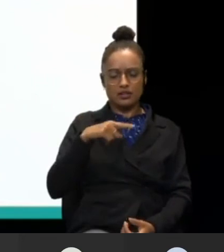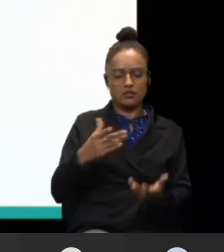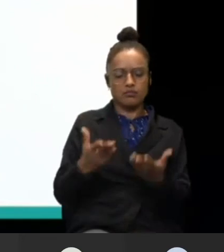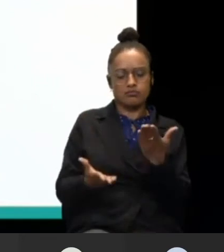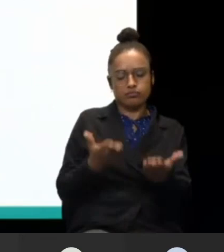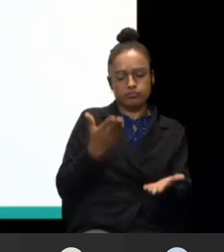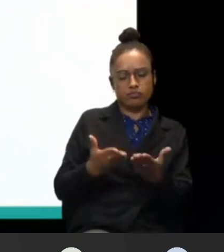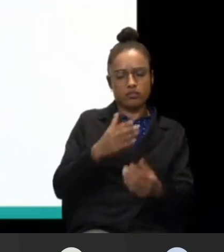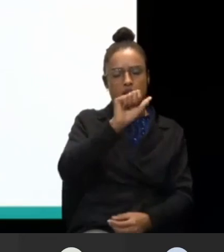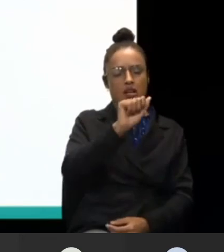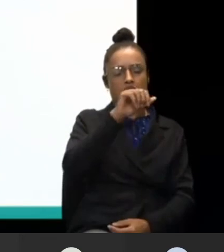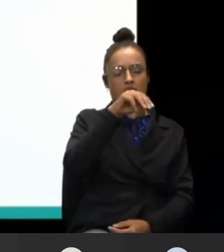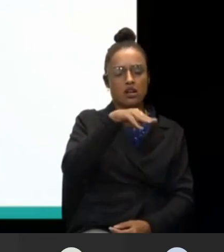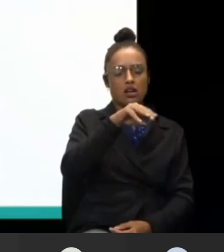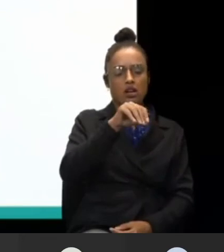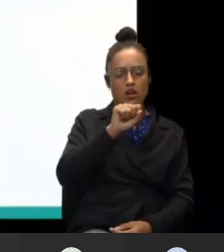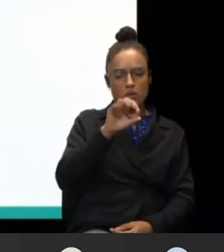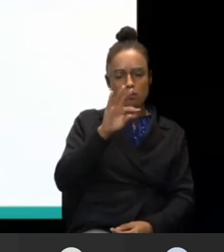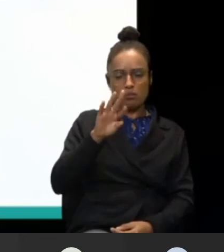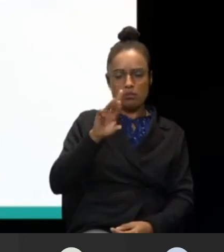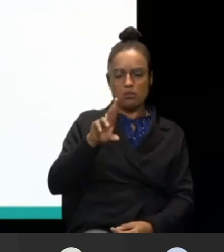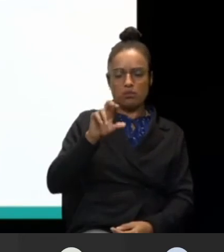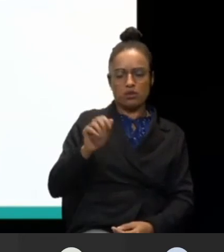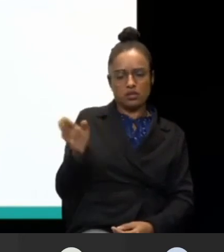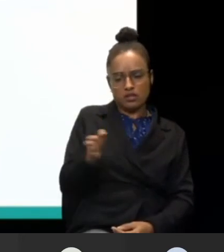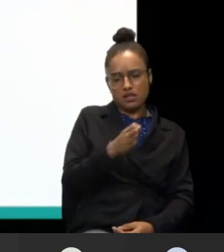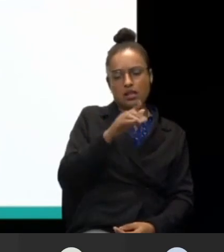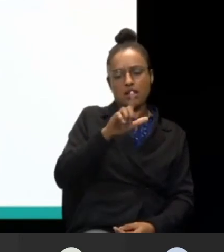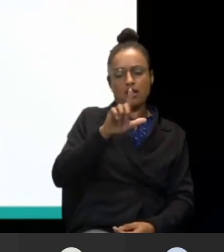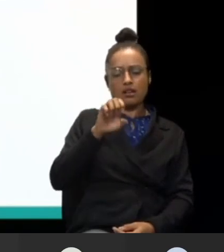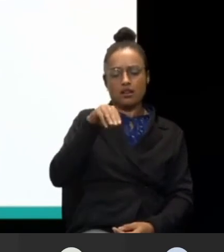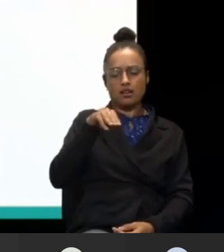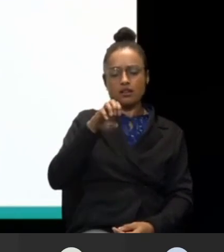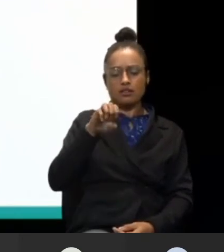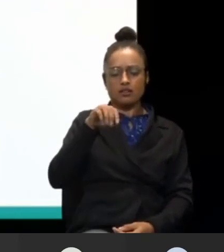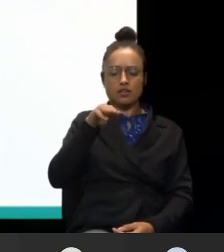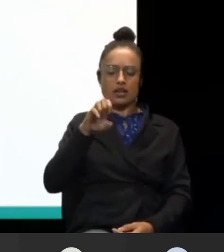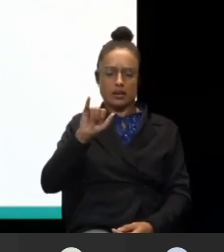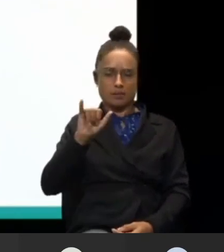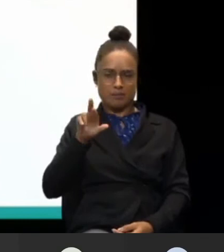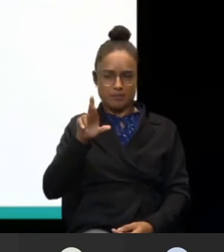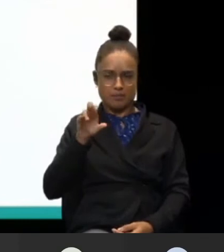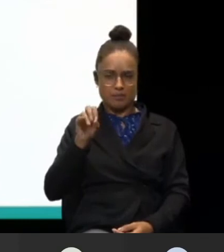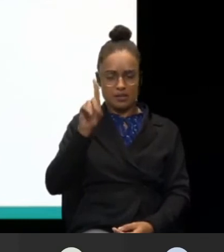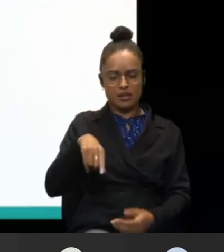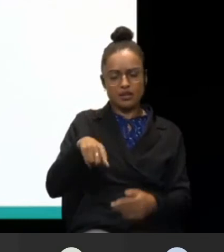peso da amostra mais o peso da Erlenmeyer, que nesse caso aqui deu